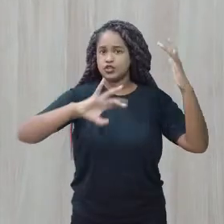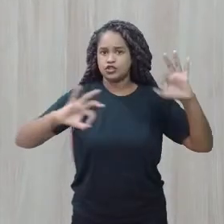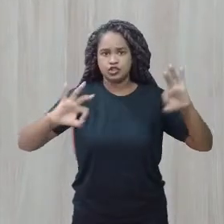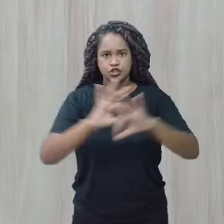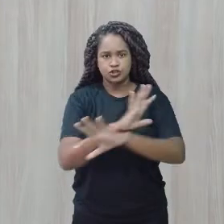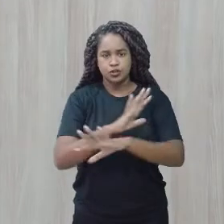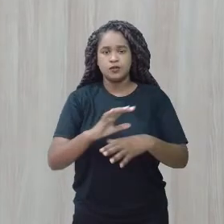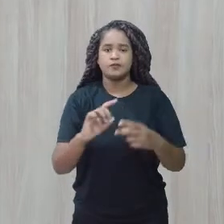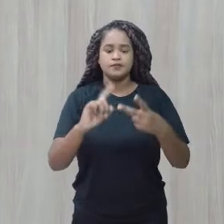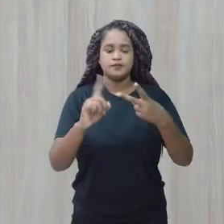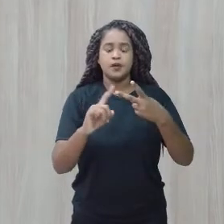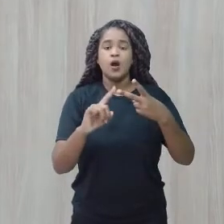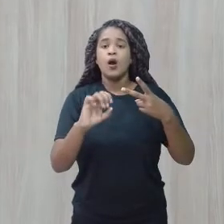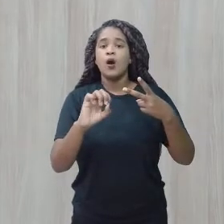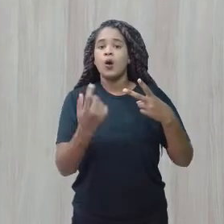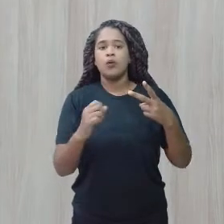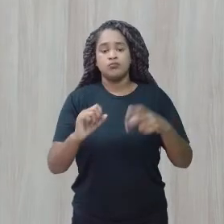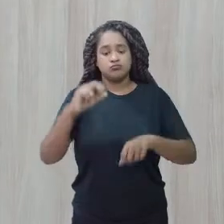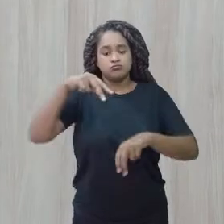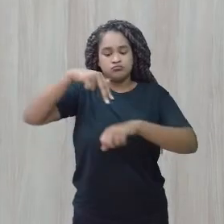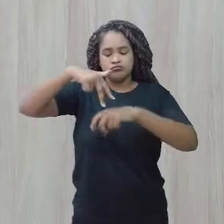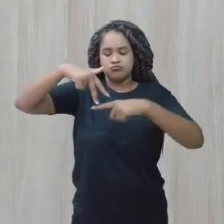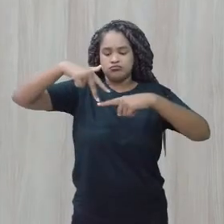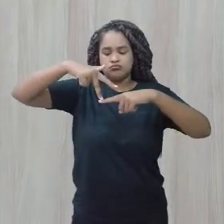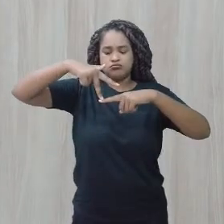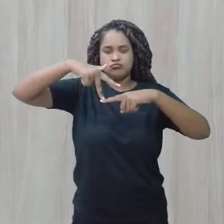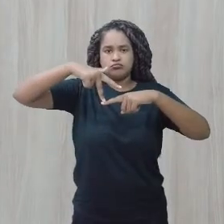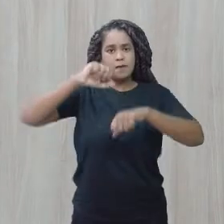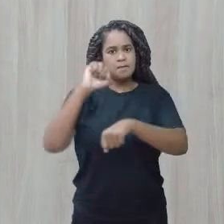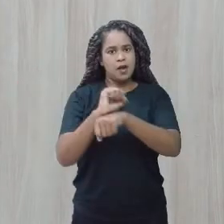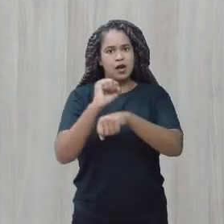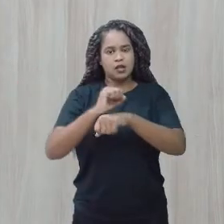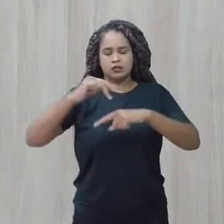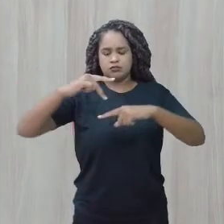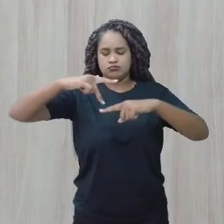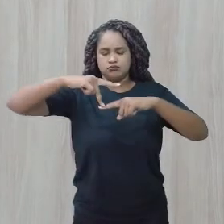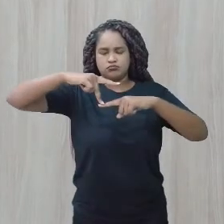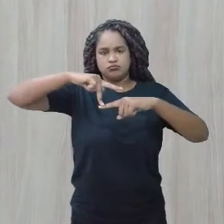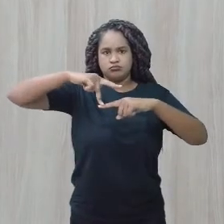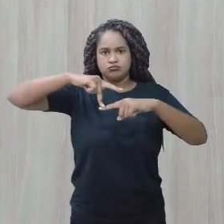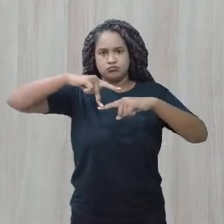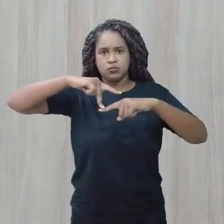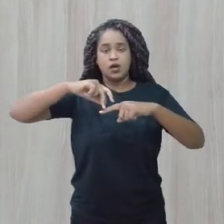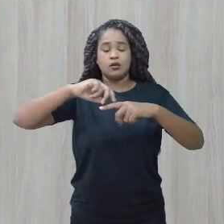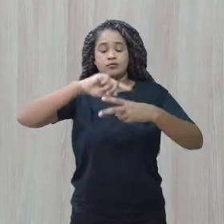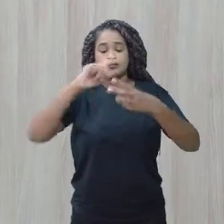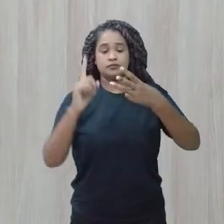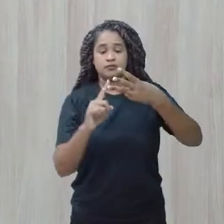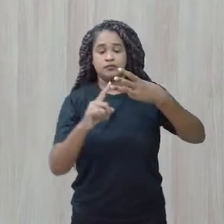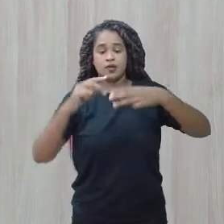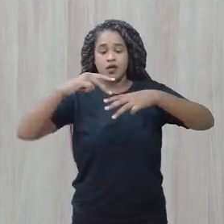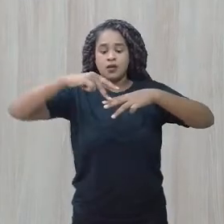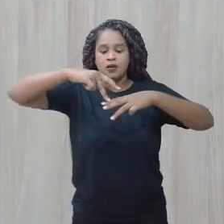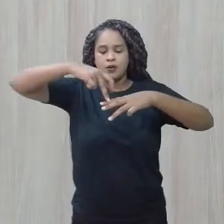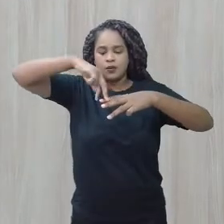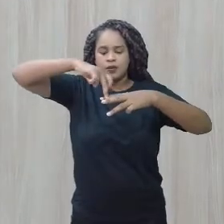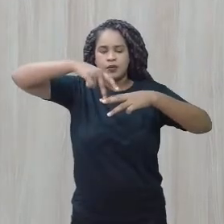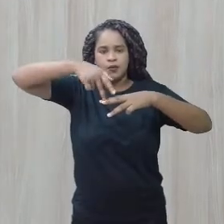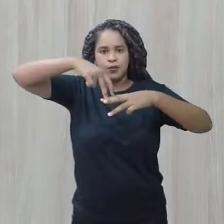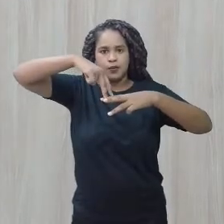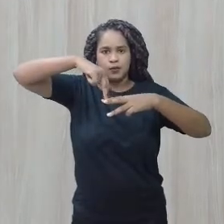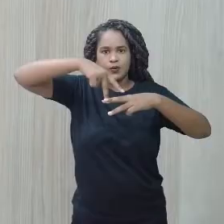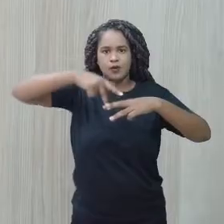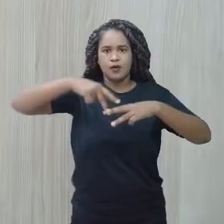uma prática paradinho lá, vocês vão ver mais pra frente, e fazendo manobras. Revo, diz aí, o que é que temos no